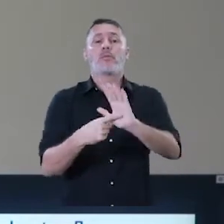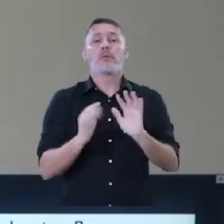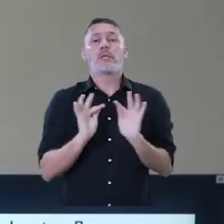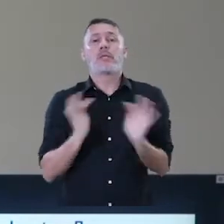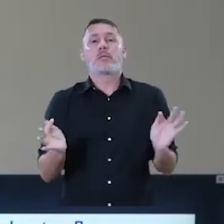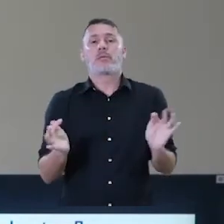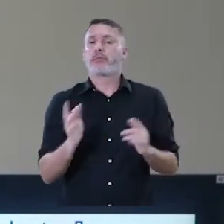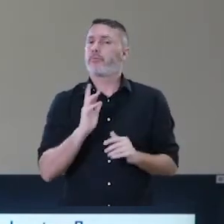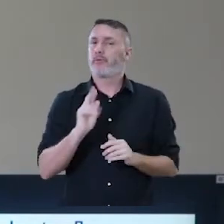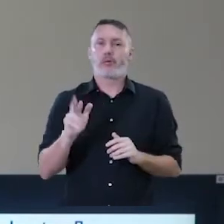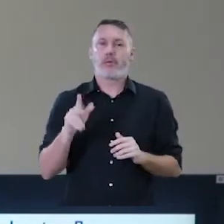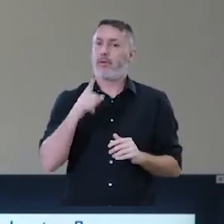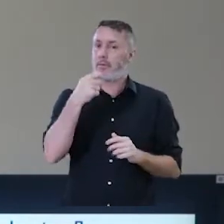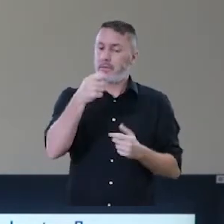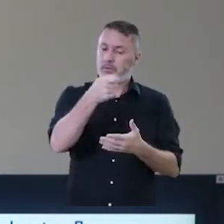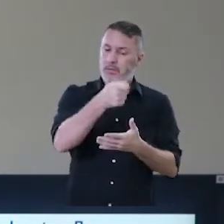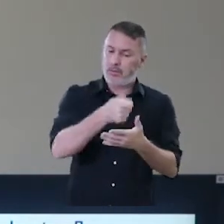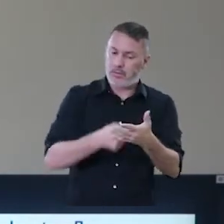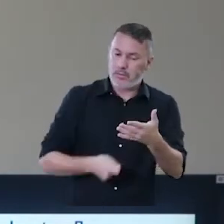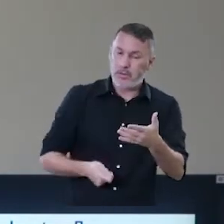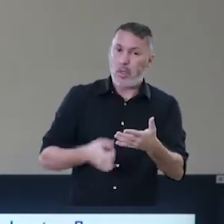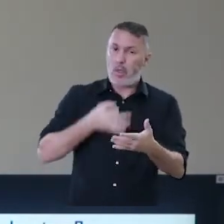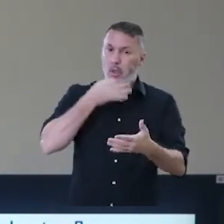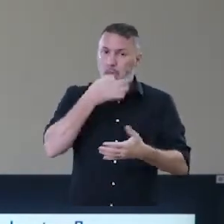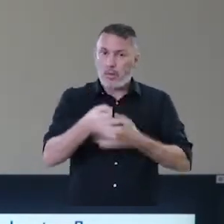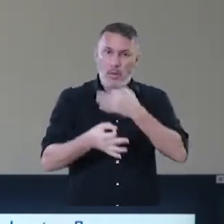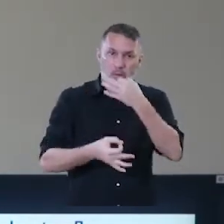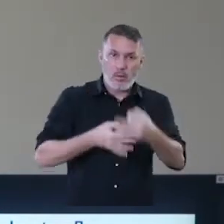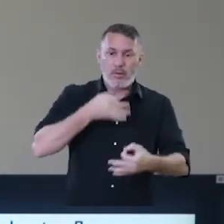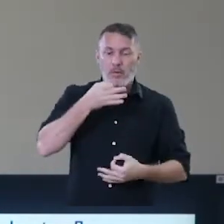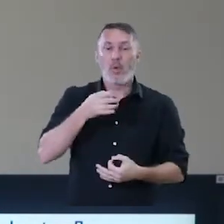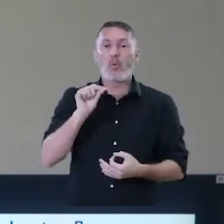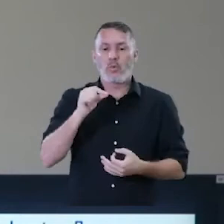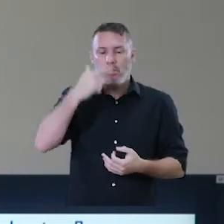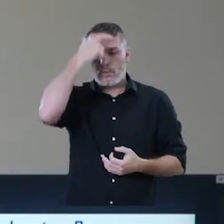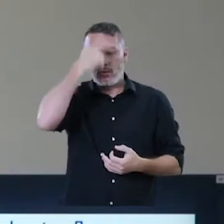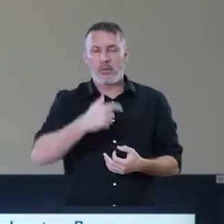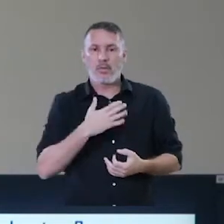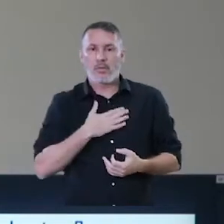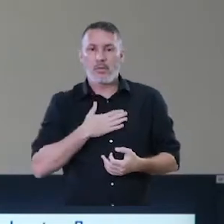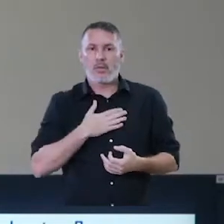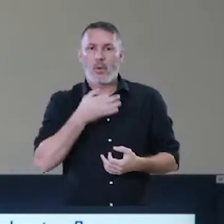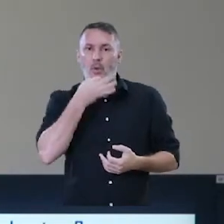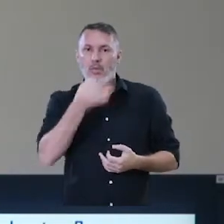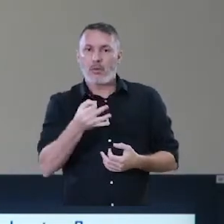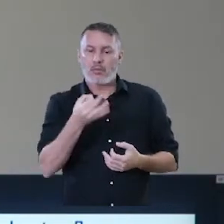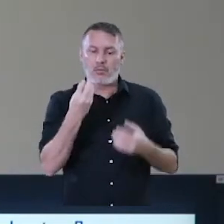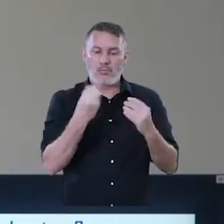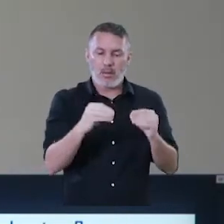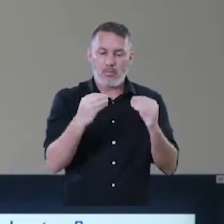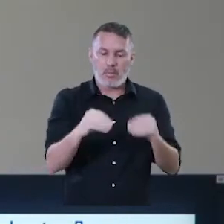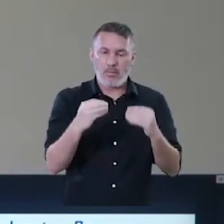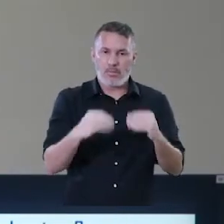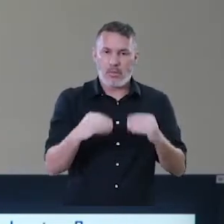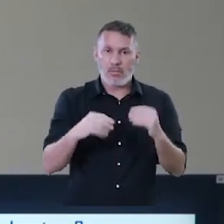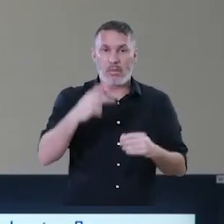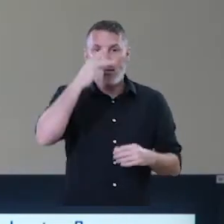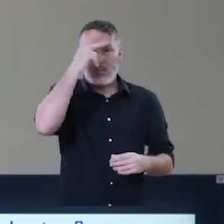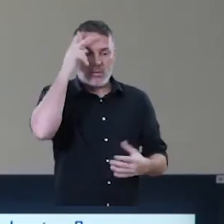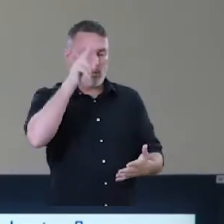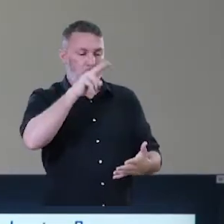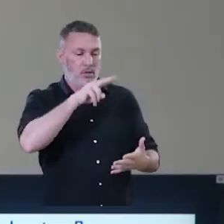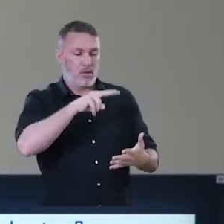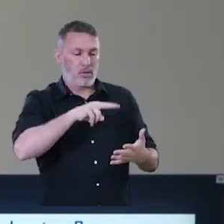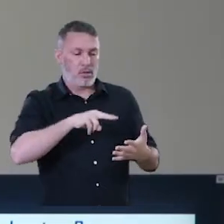expositivo. Você só vai mostrar o problema e não vai se posicionar. Quando você joga a palavra com juízo de valor, automaticamente você já mostra uma